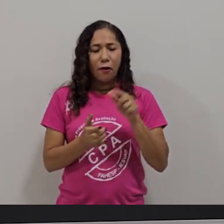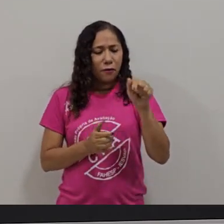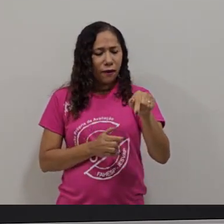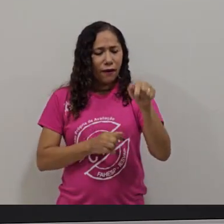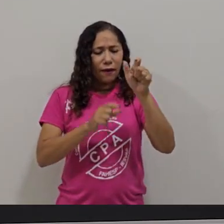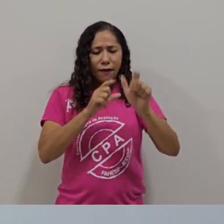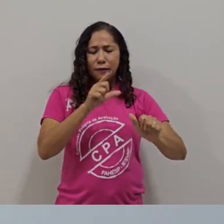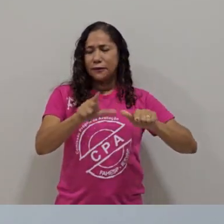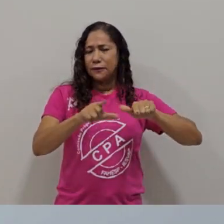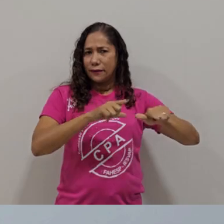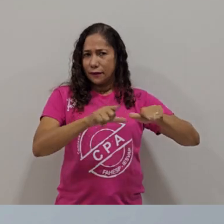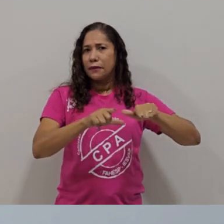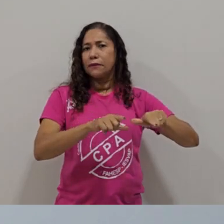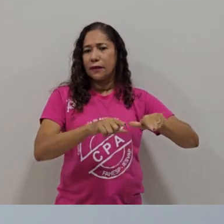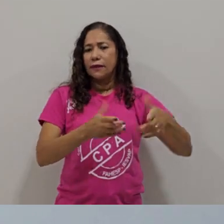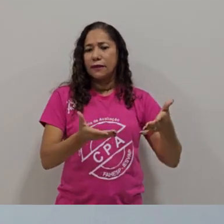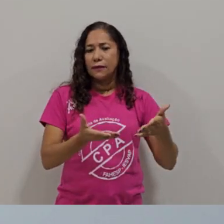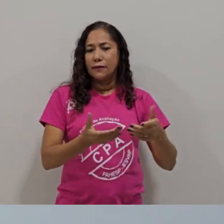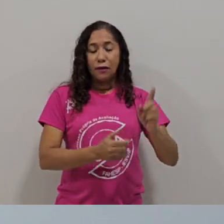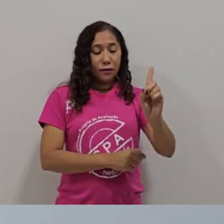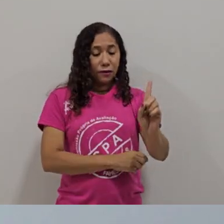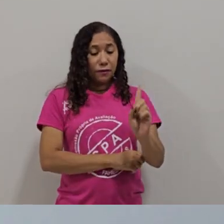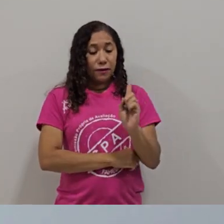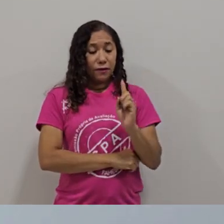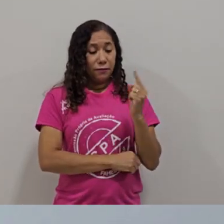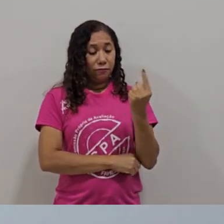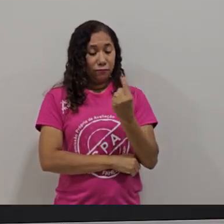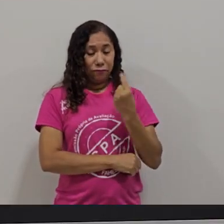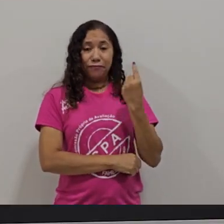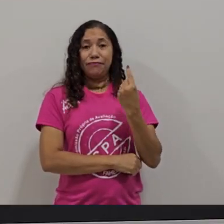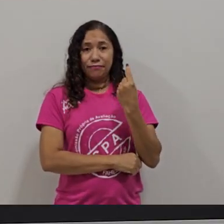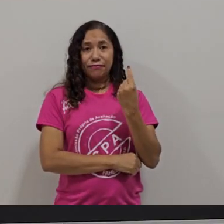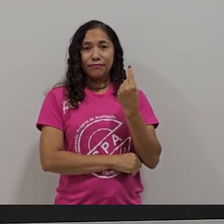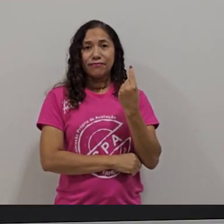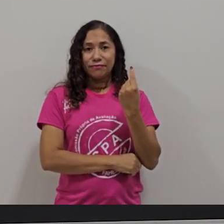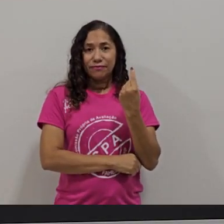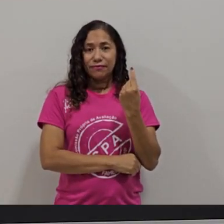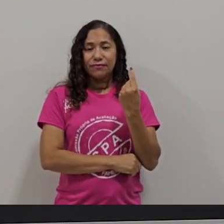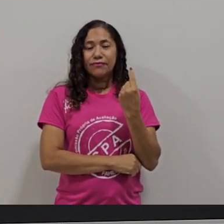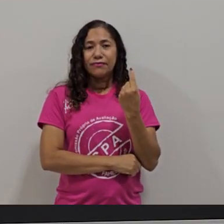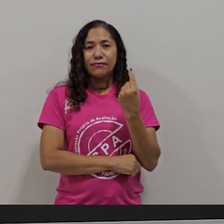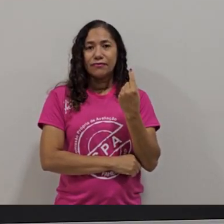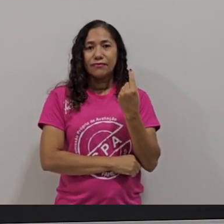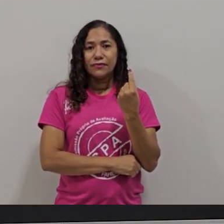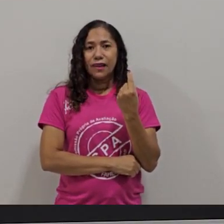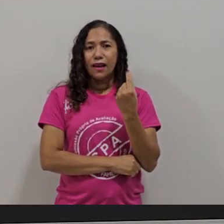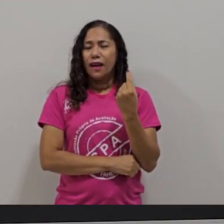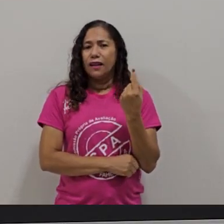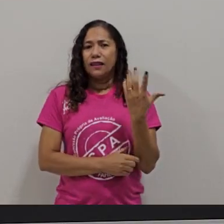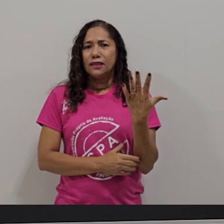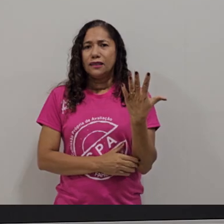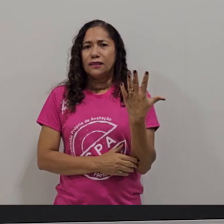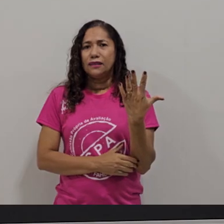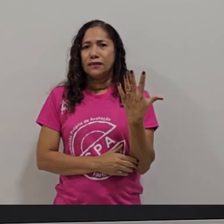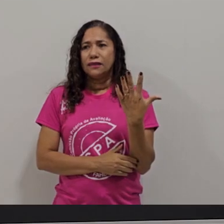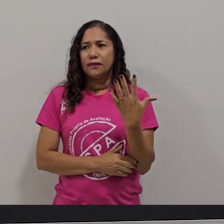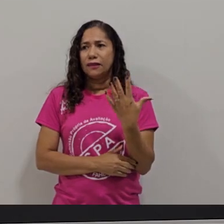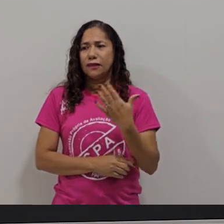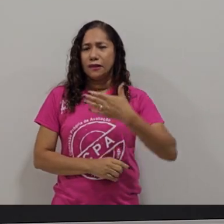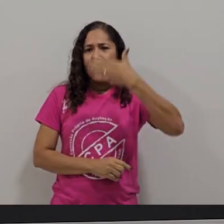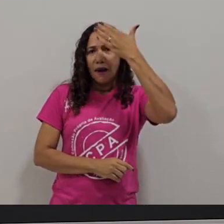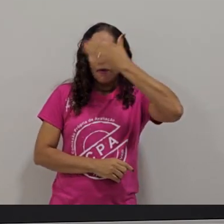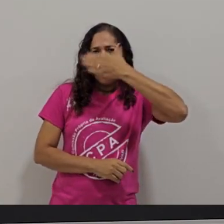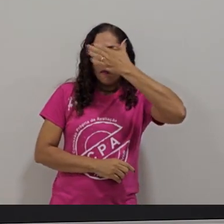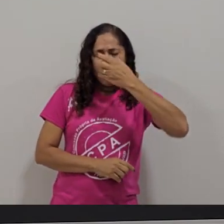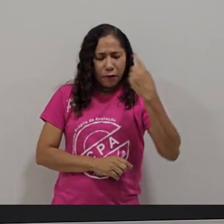uma vaga? Pois é, elas estão ali, mas parece que não estão. Não estão. E aí a gente acaba invisibilizando